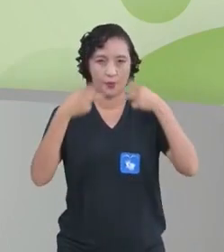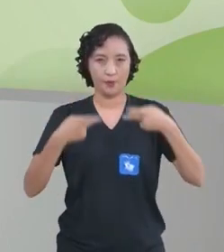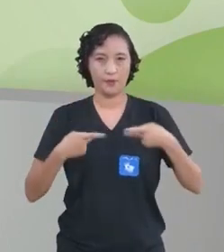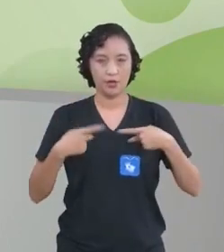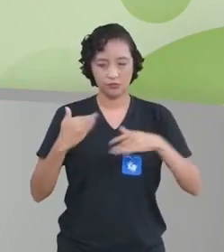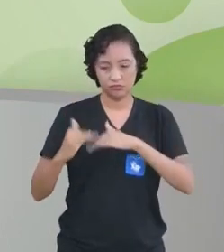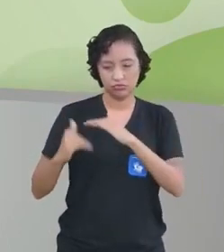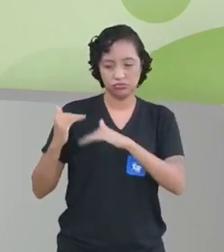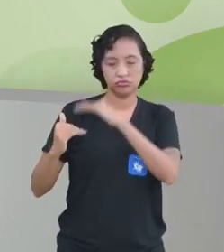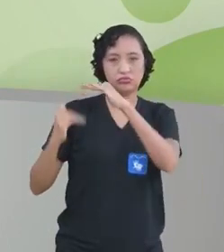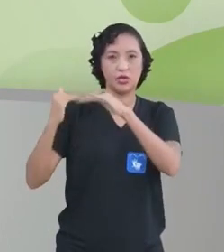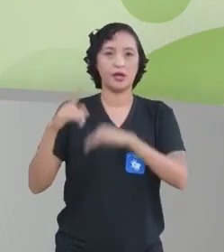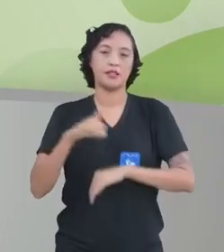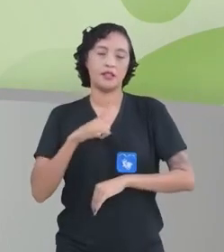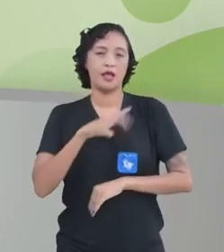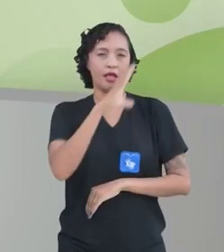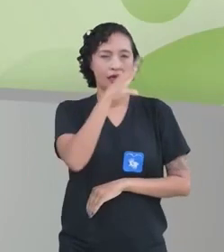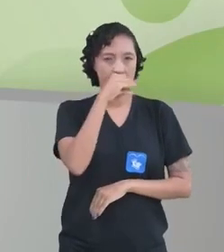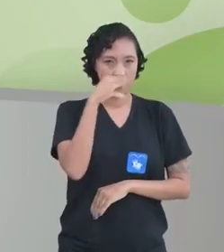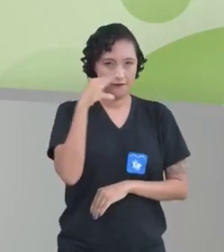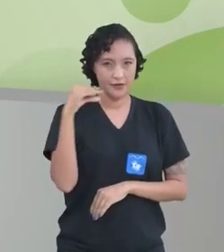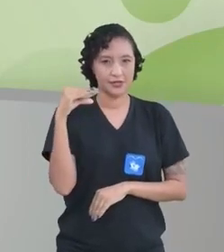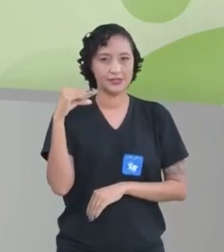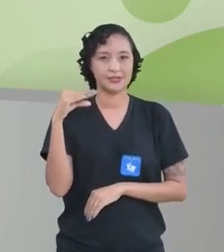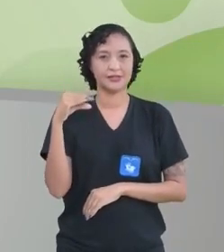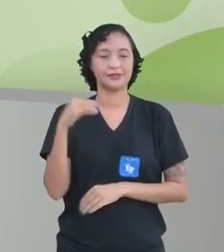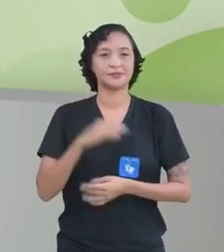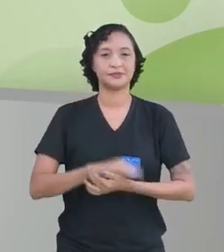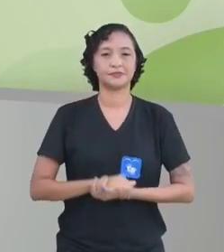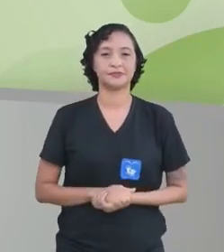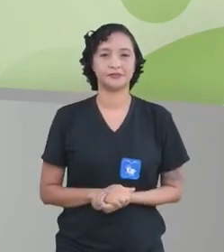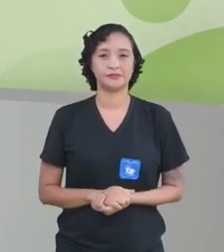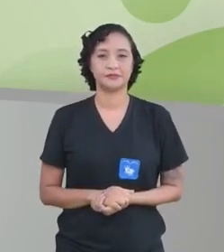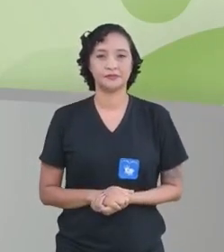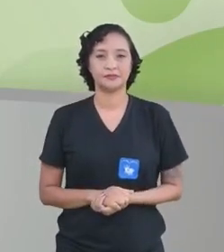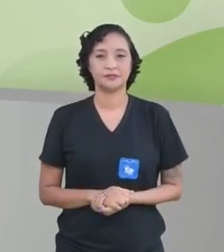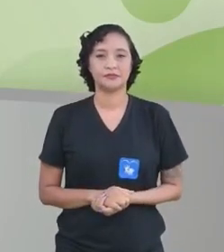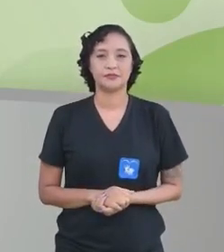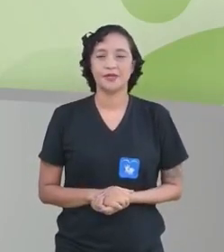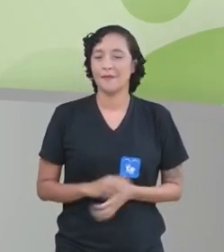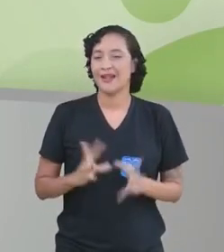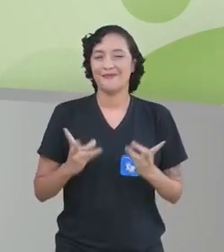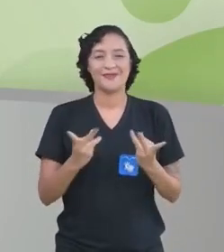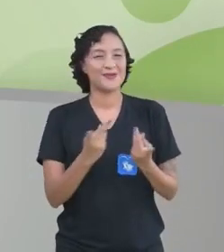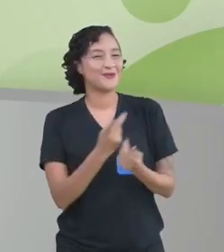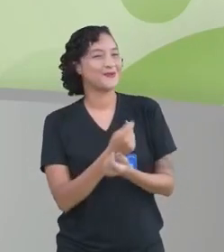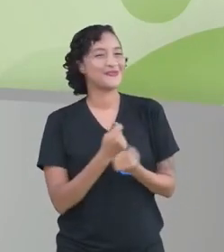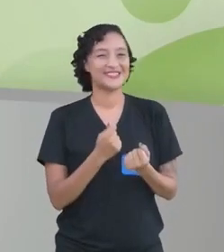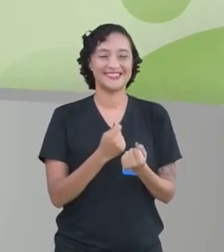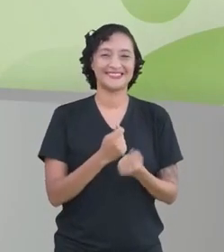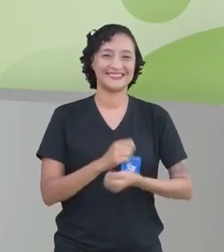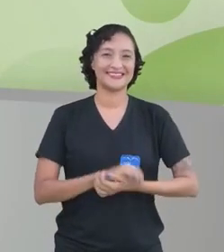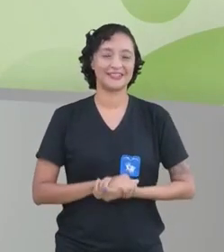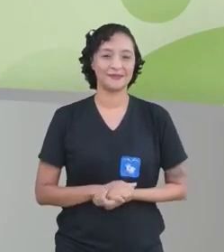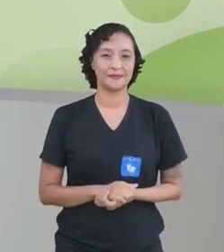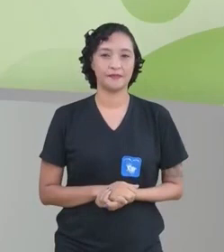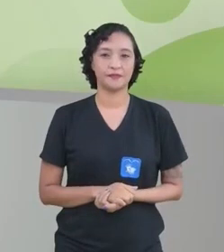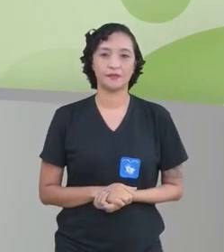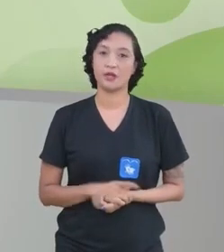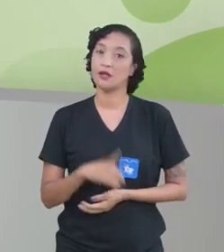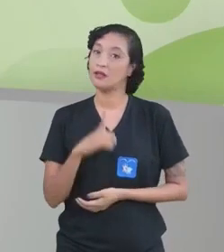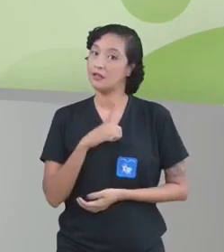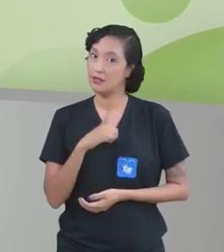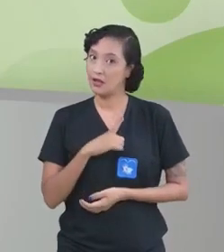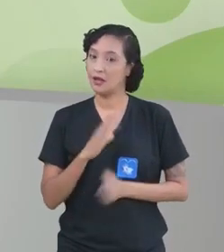além da infância, que é essa fase que nós conversamos, essa fase maravilhosa, entra